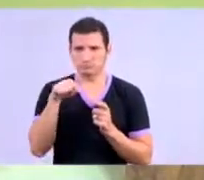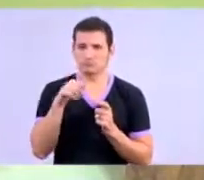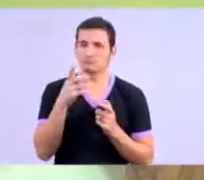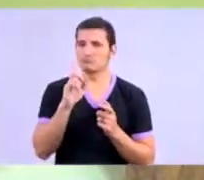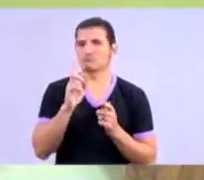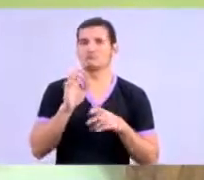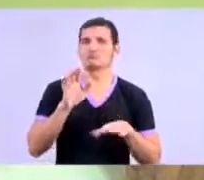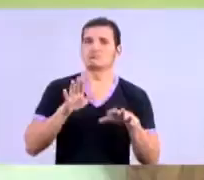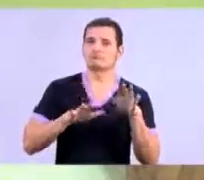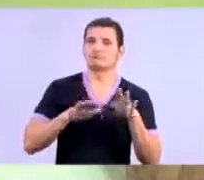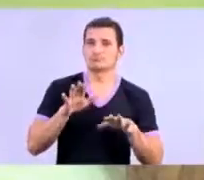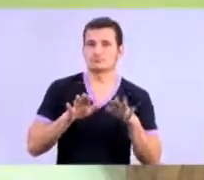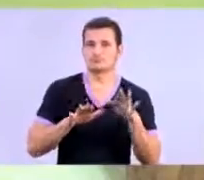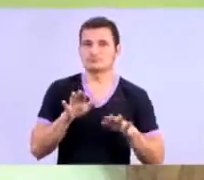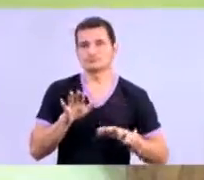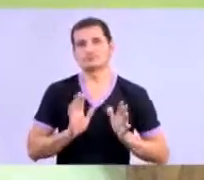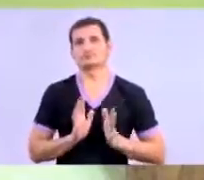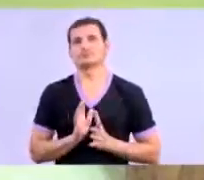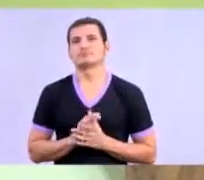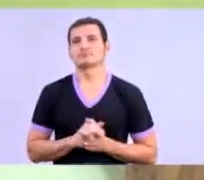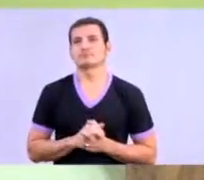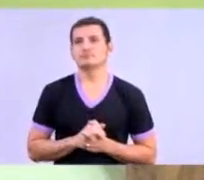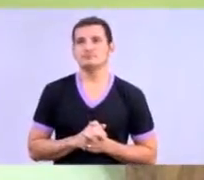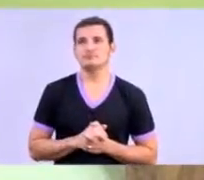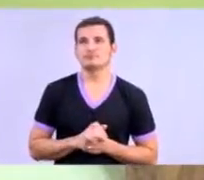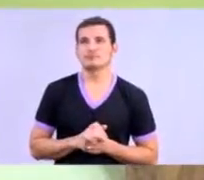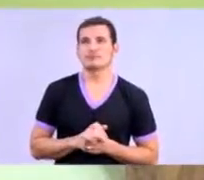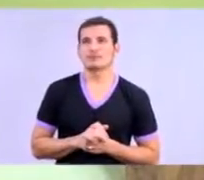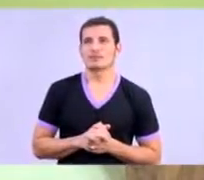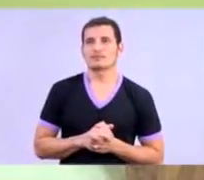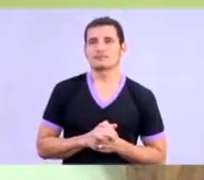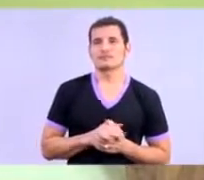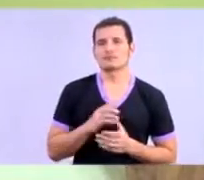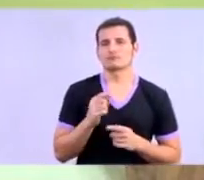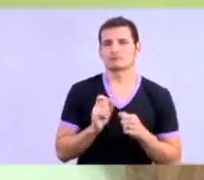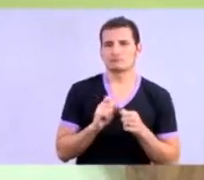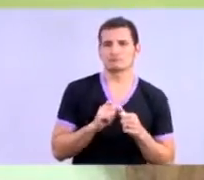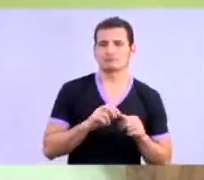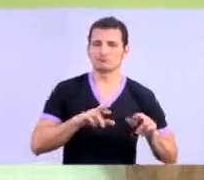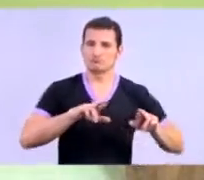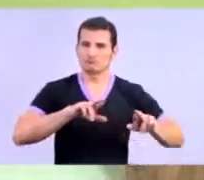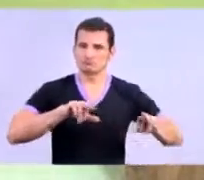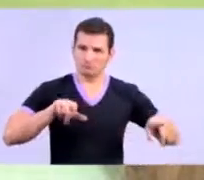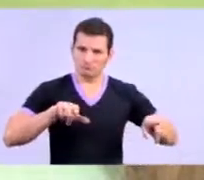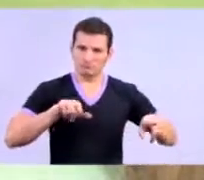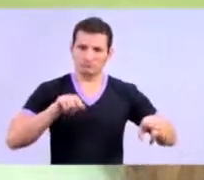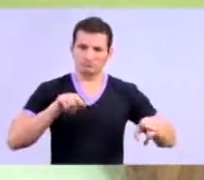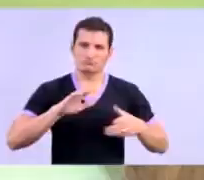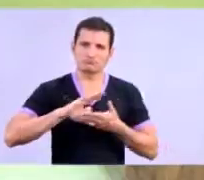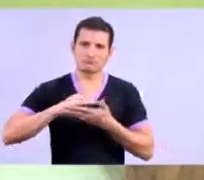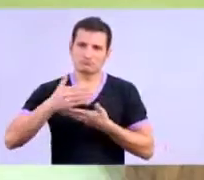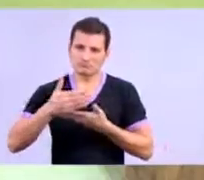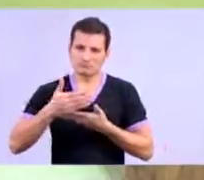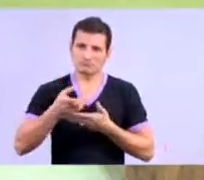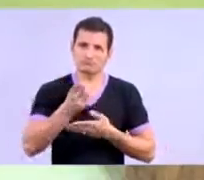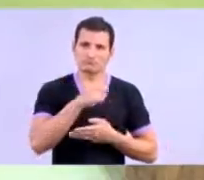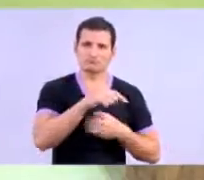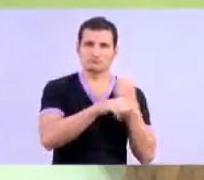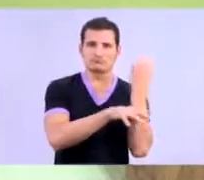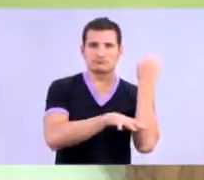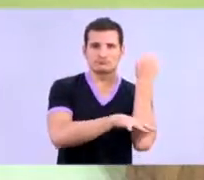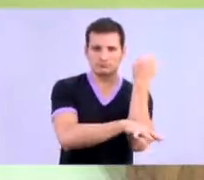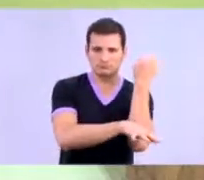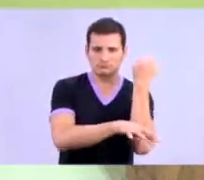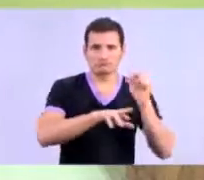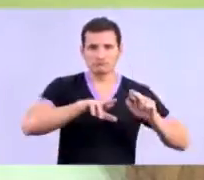Depende. Por quê? Aqui cabe a gente fazer essa distinção entre um computador desktop e um servidor. Você